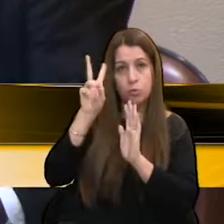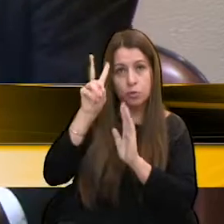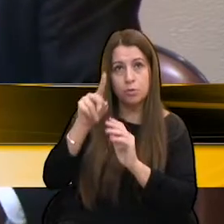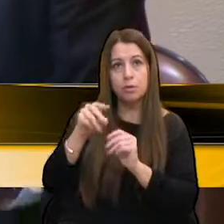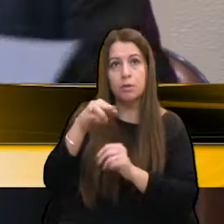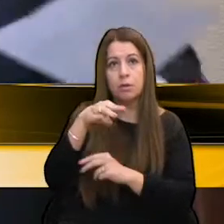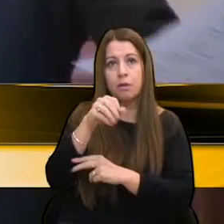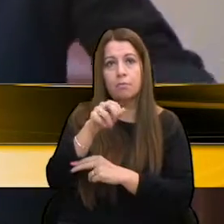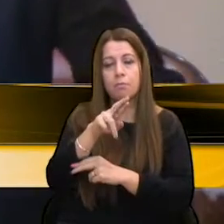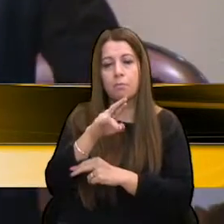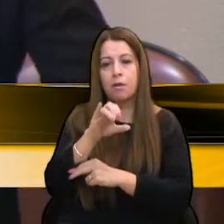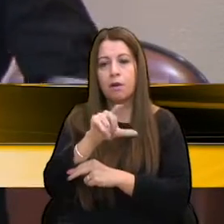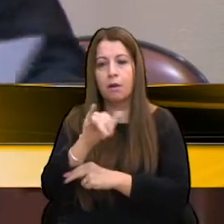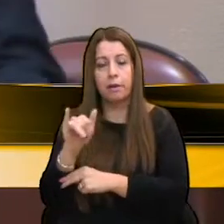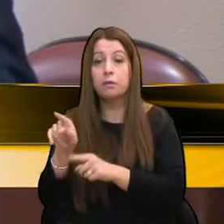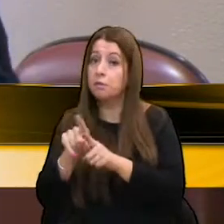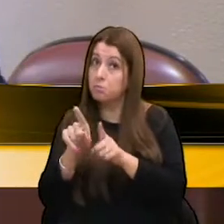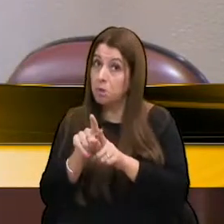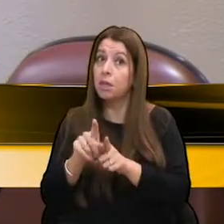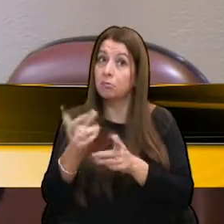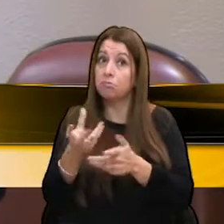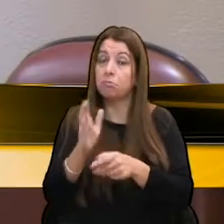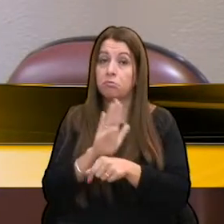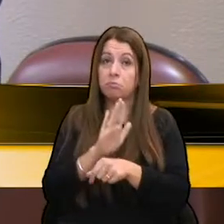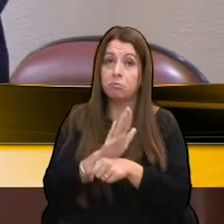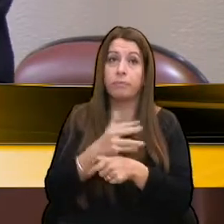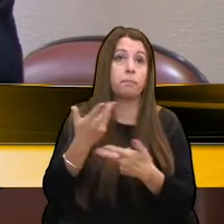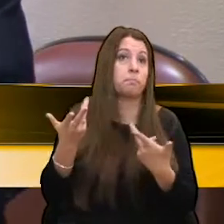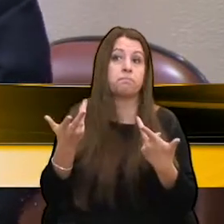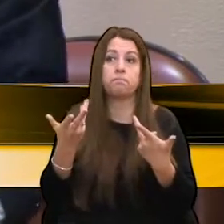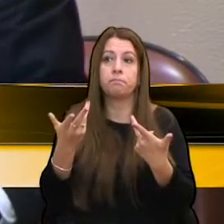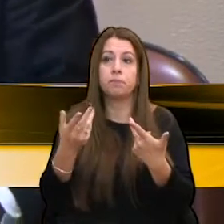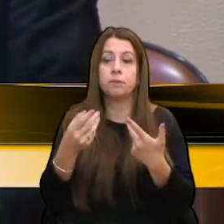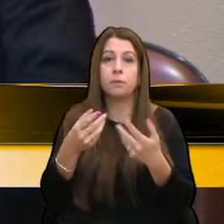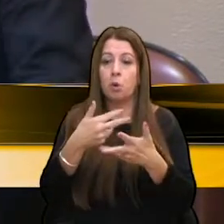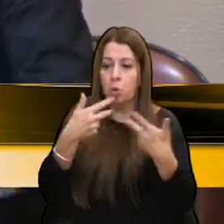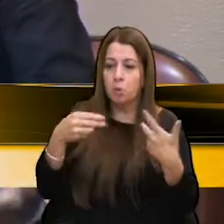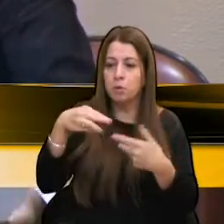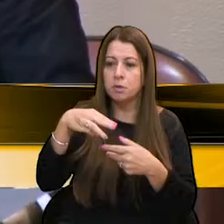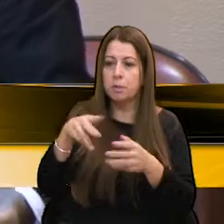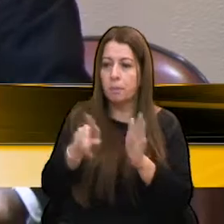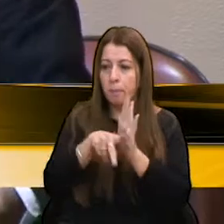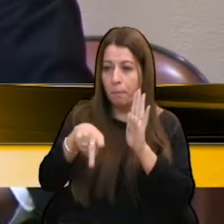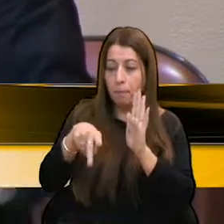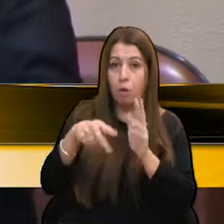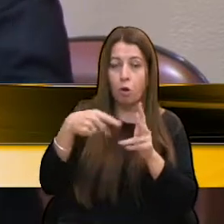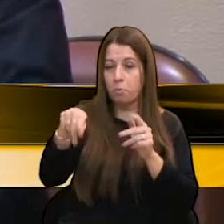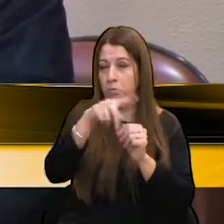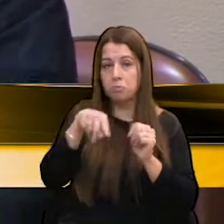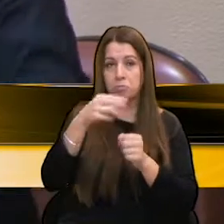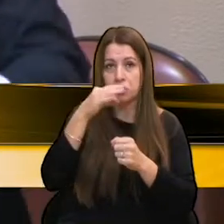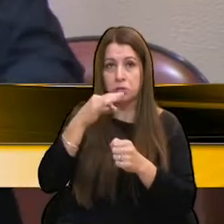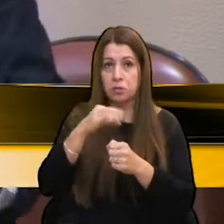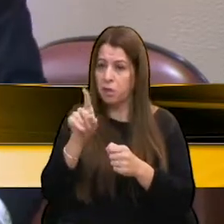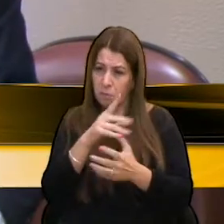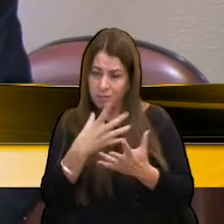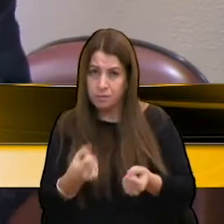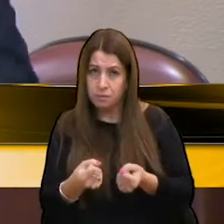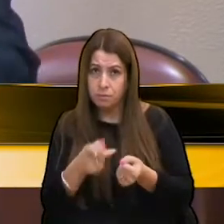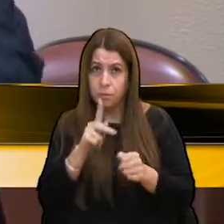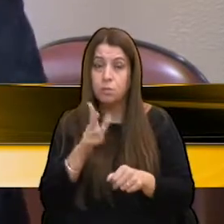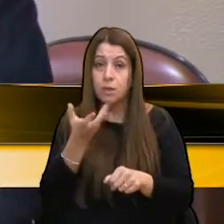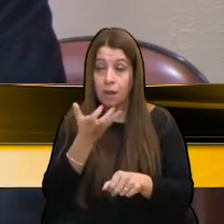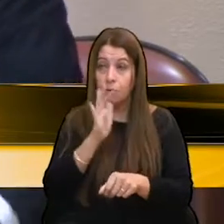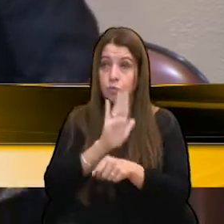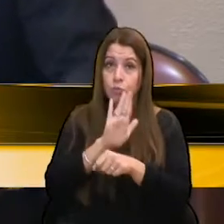própria Amarelli vem oferecer a revitalização de um mobiliário. Nós não vamos aceitar. São pessoas que querem